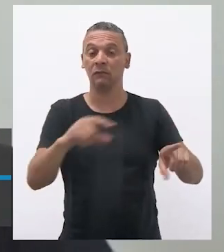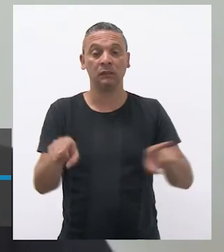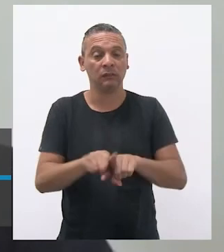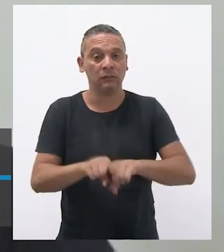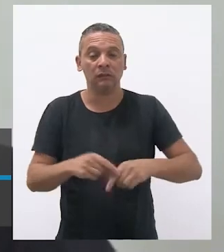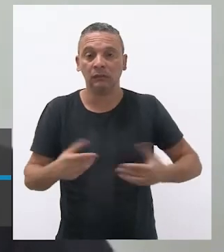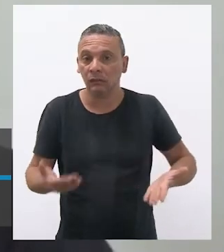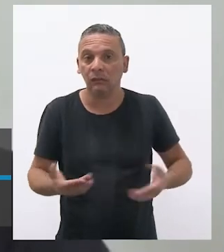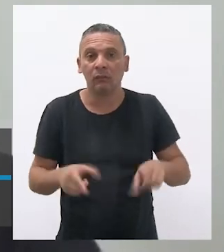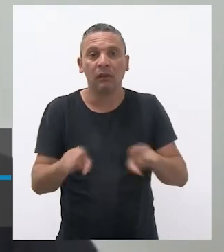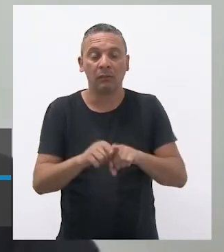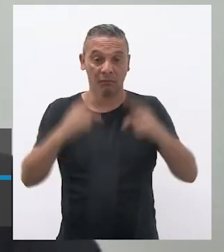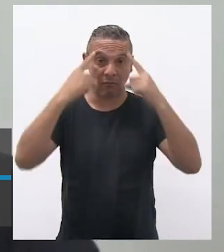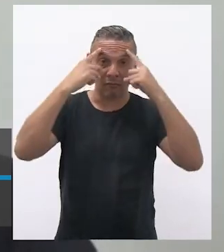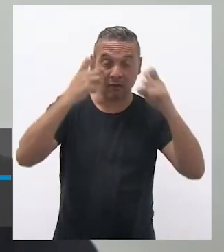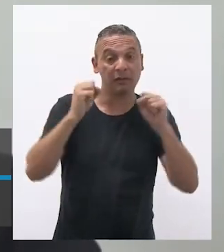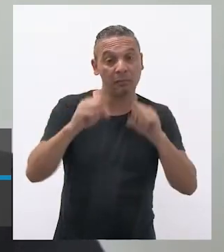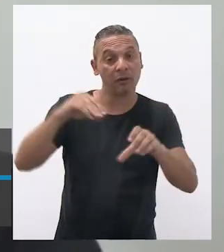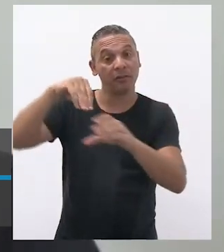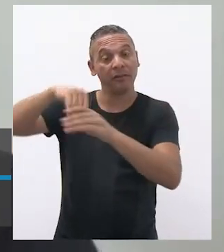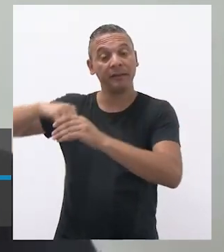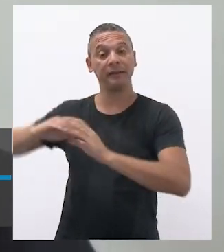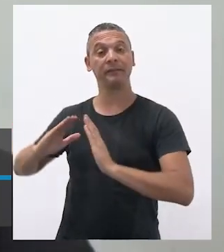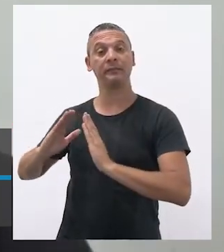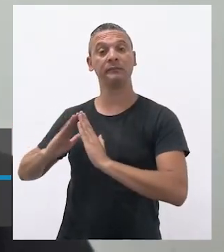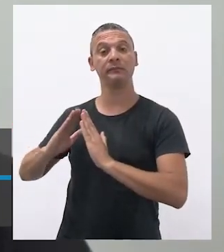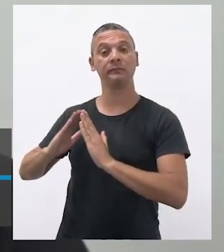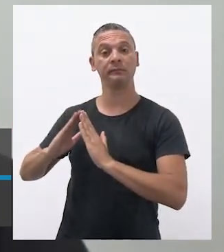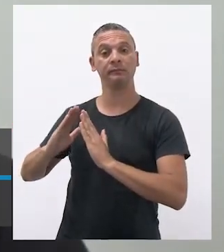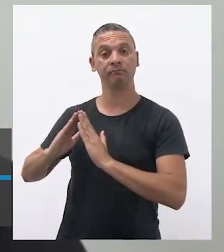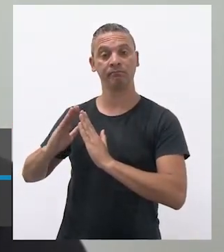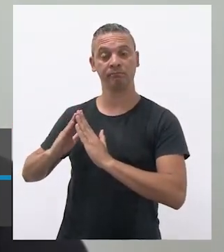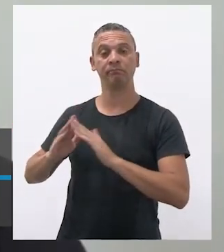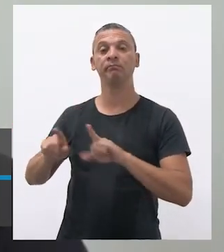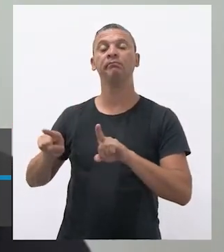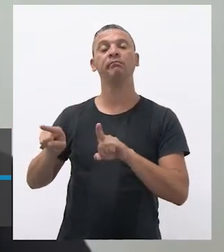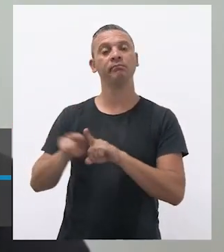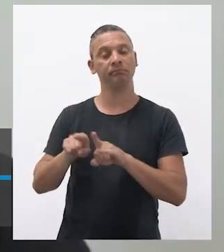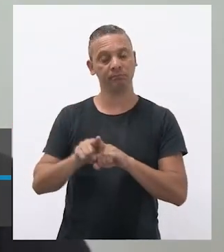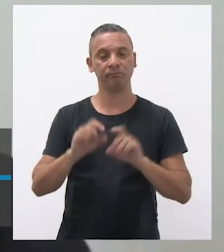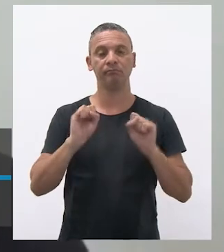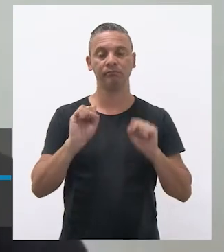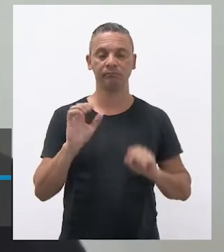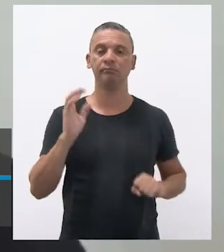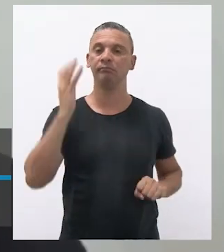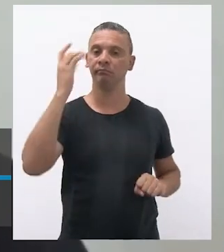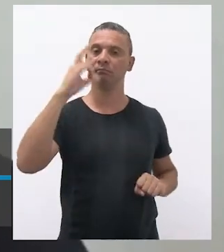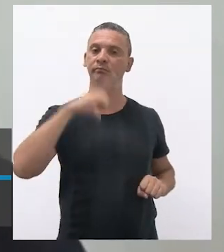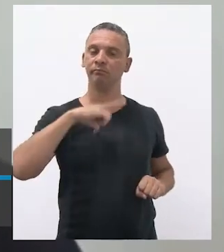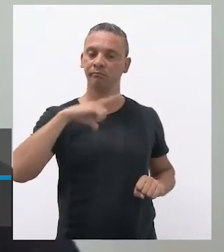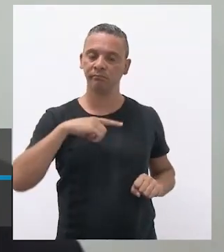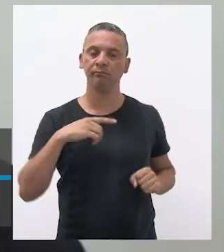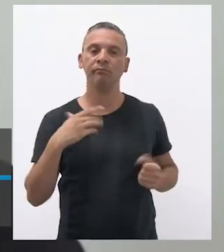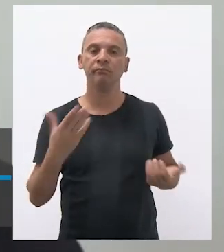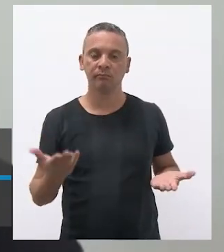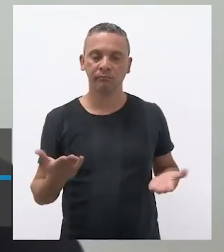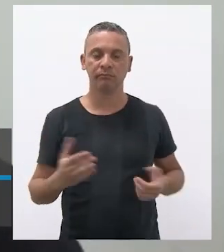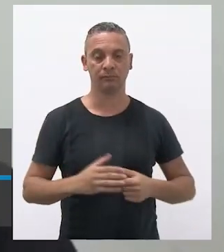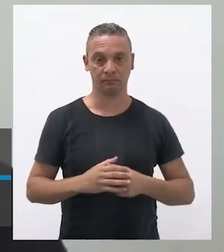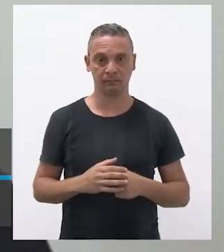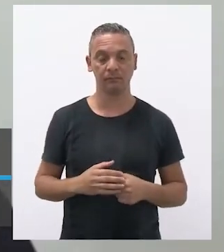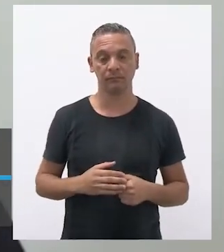a violência moral e a violência patrimonial, e estabelece ainda a Convenção Belém do Pará, que a violência